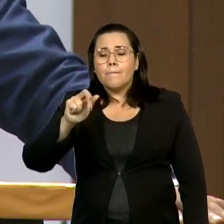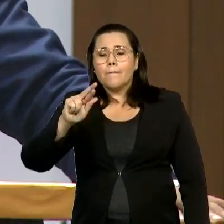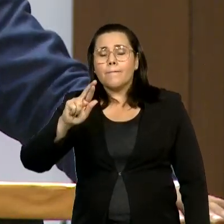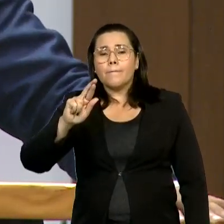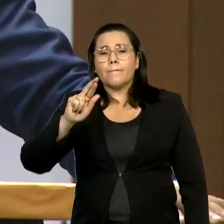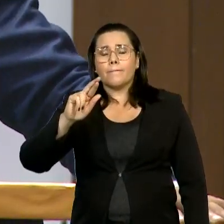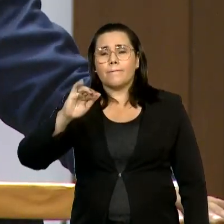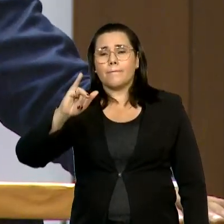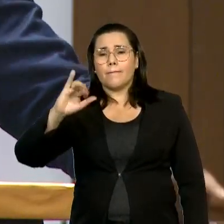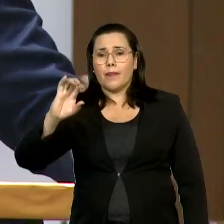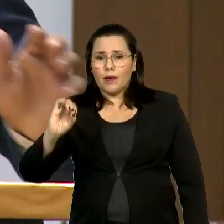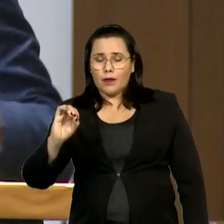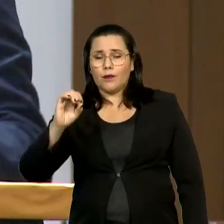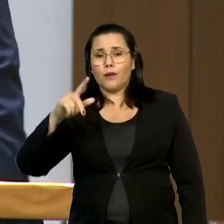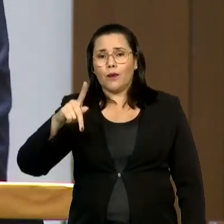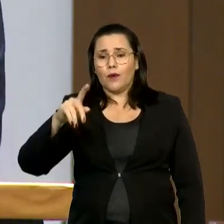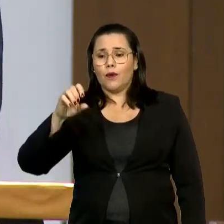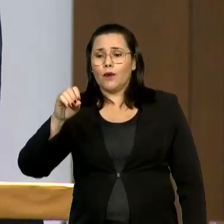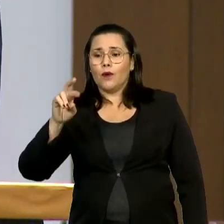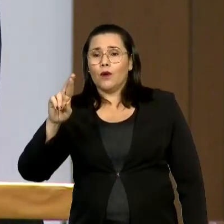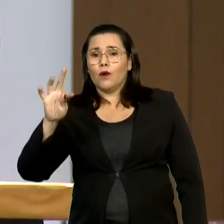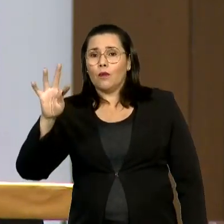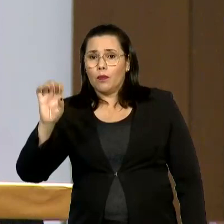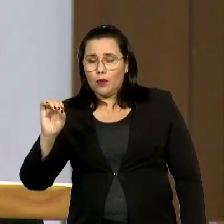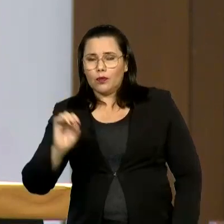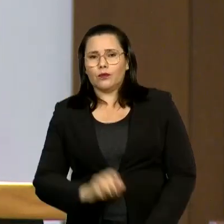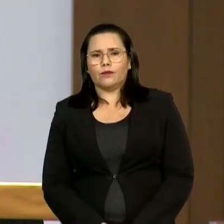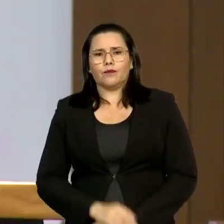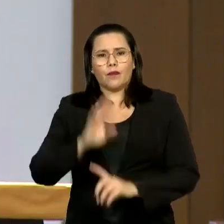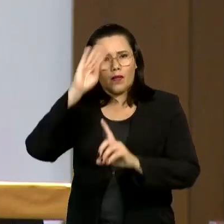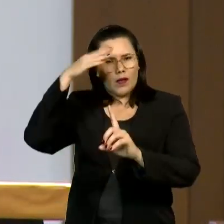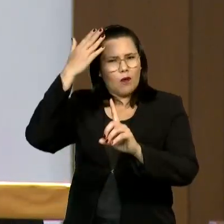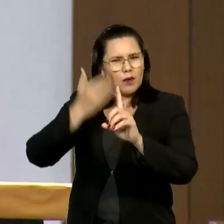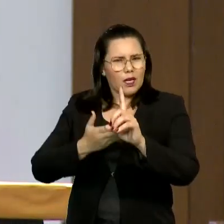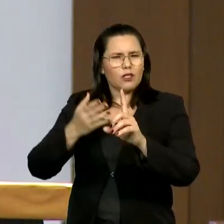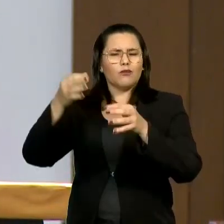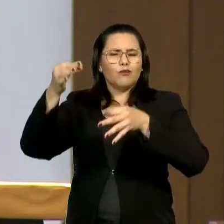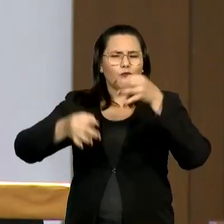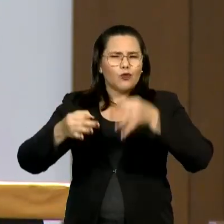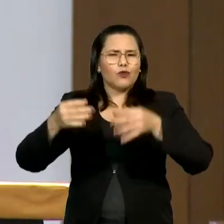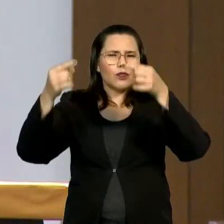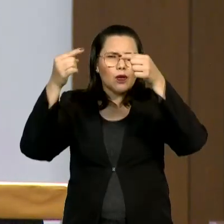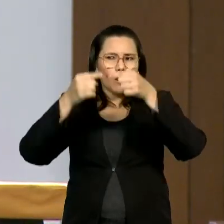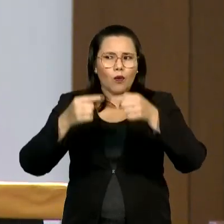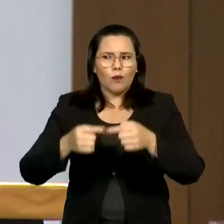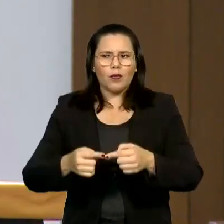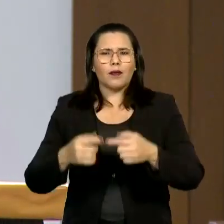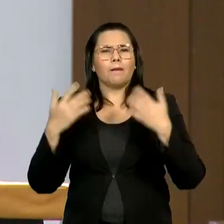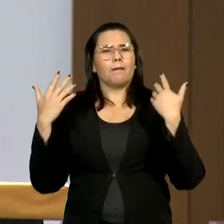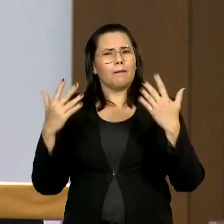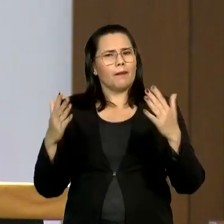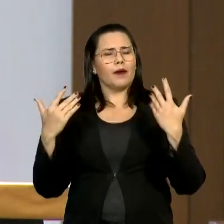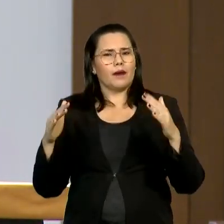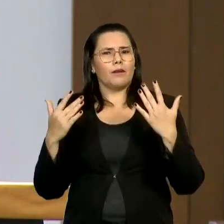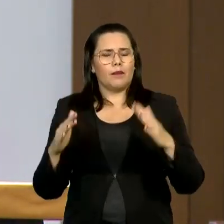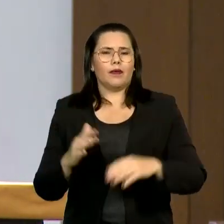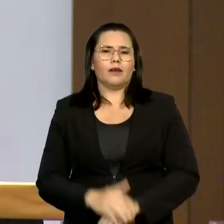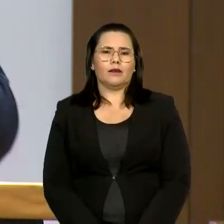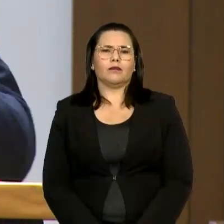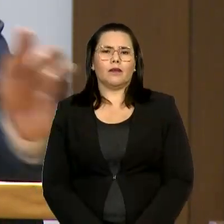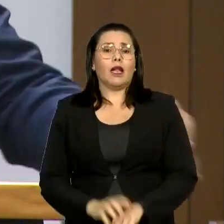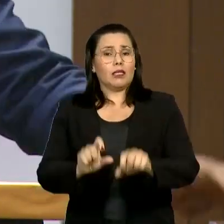belíssima homenagem. Uma justa homenagem pela sensibilidade. Deputado Neto Evangelista, parabéns pela sessão